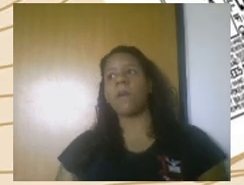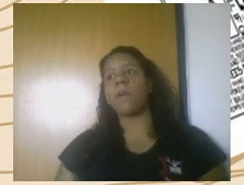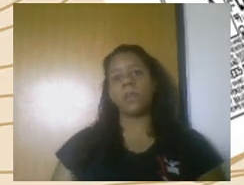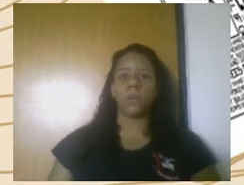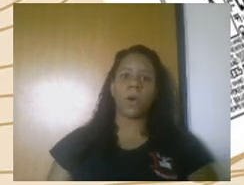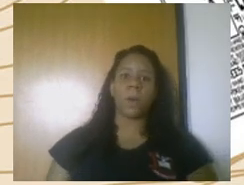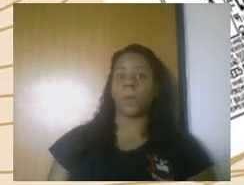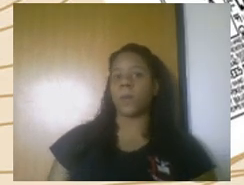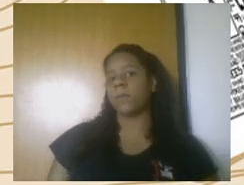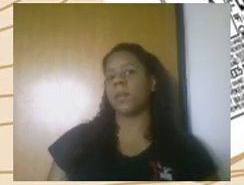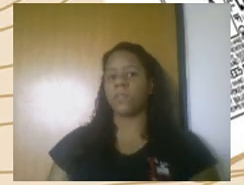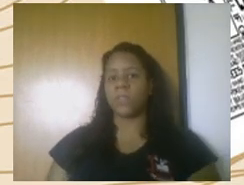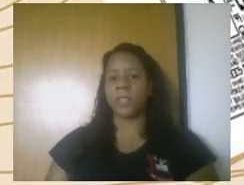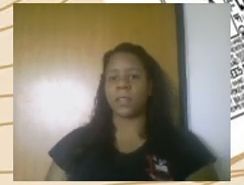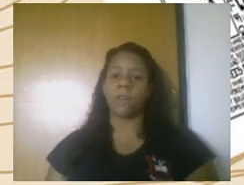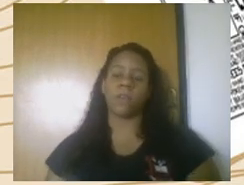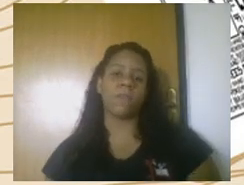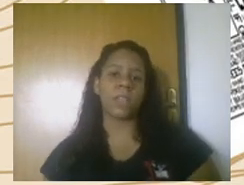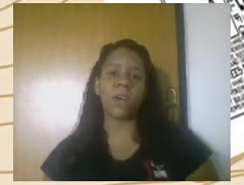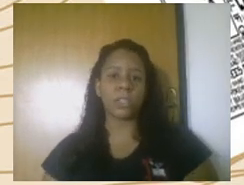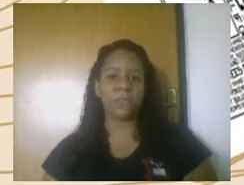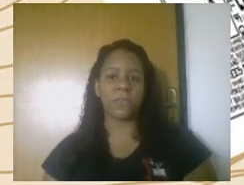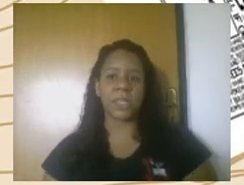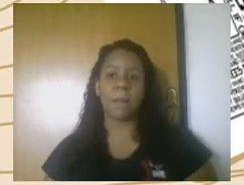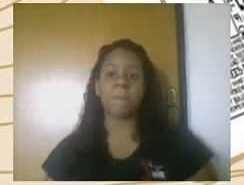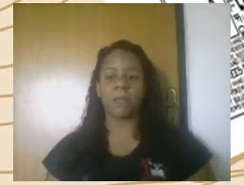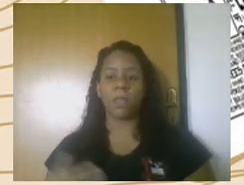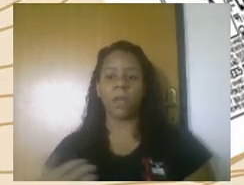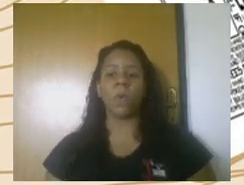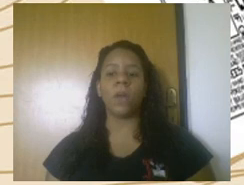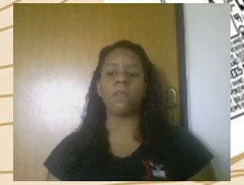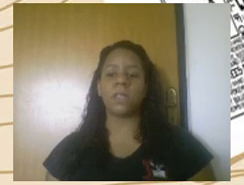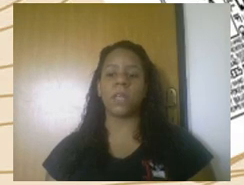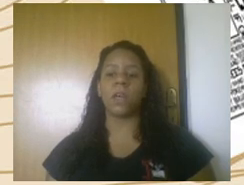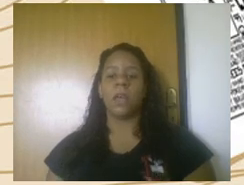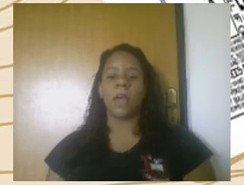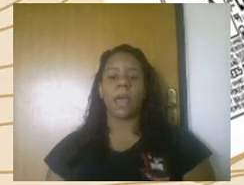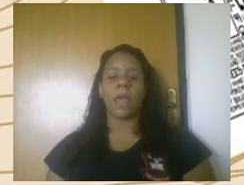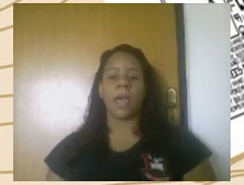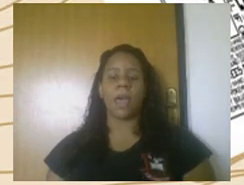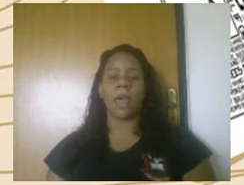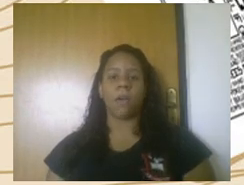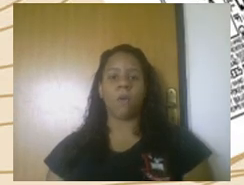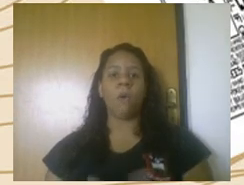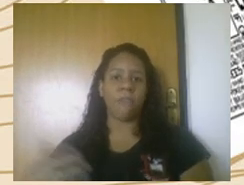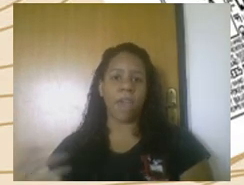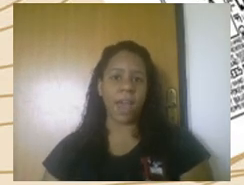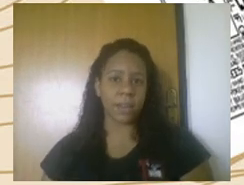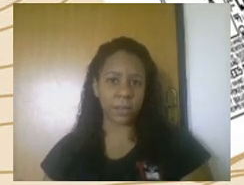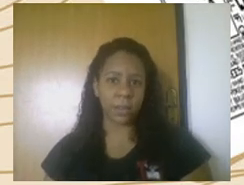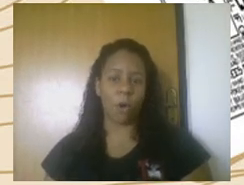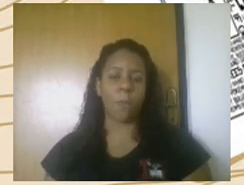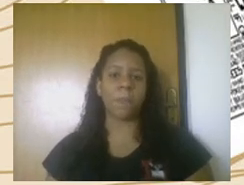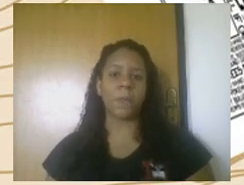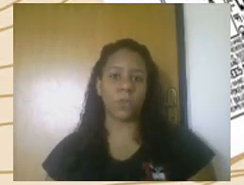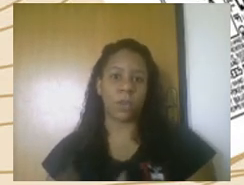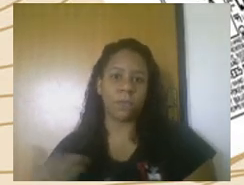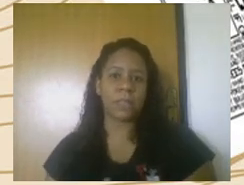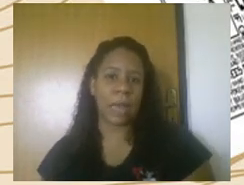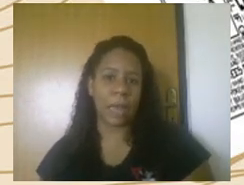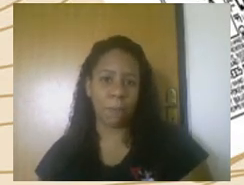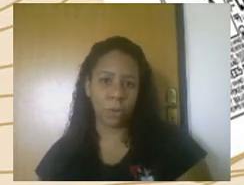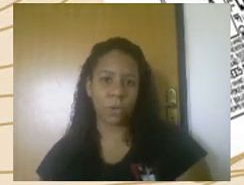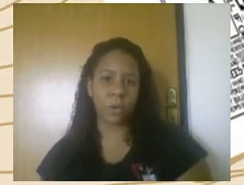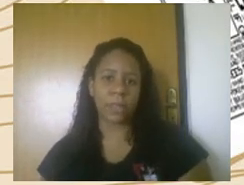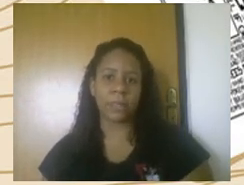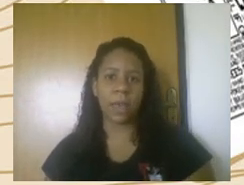você pergunta qual o seu nome, quantos anos você tem, o que você gosta de fazer. Então, quando você conversa com uma pessoa que